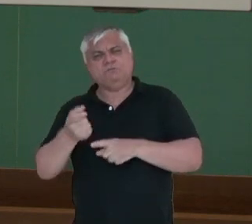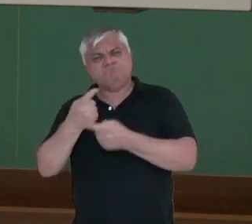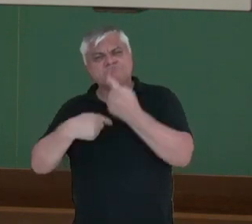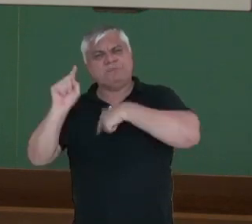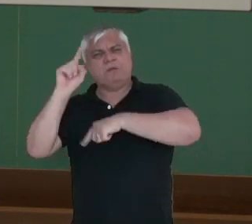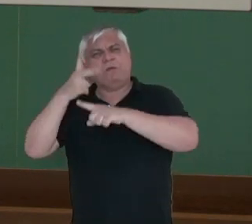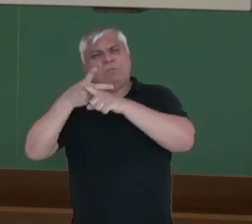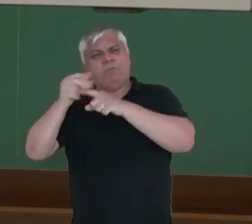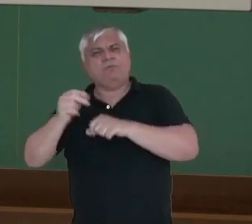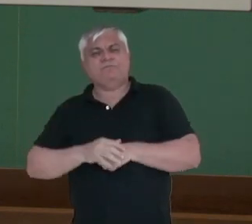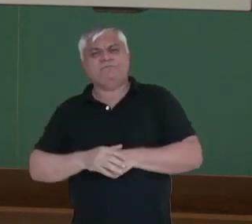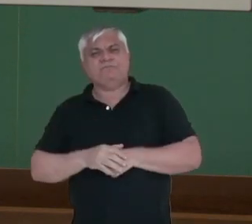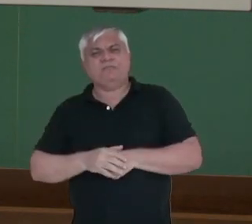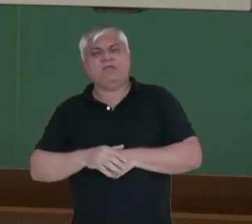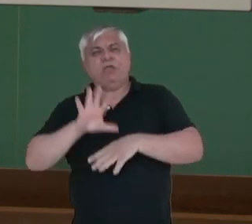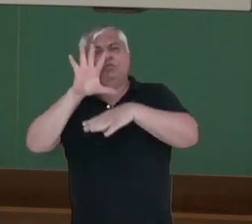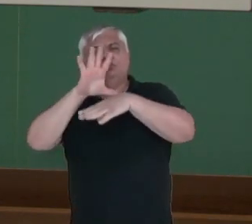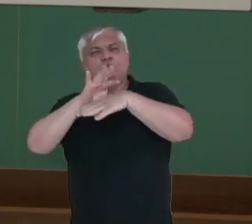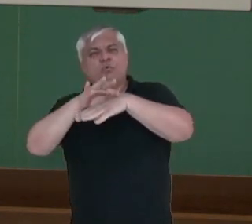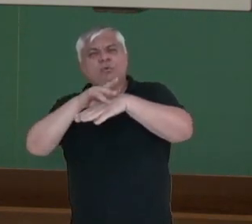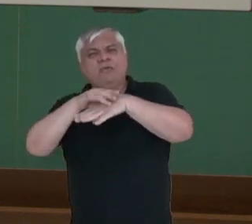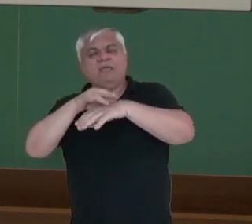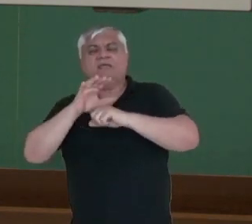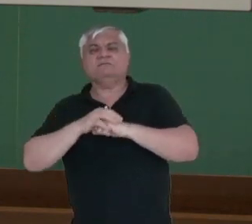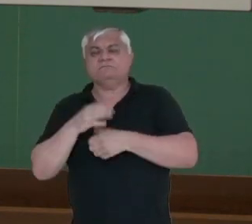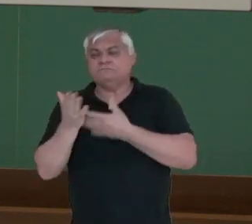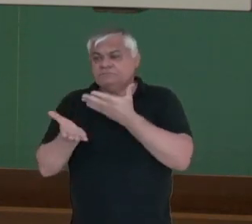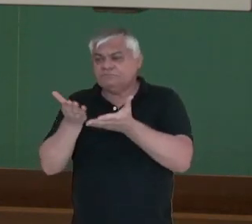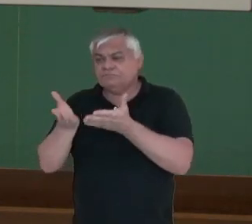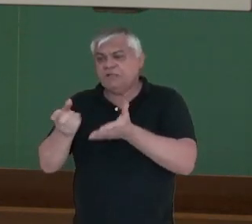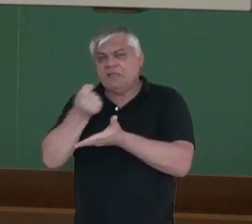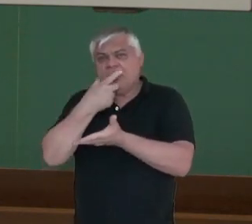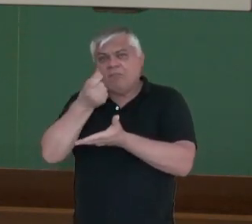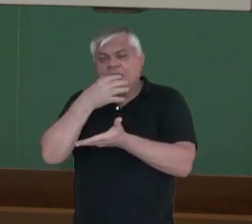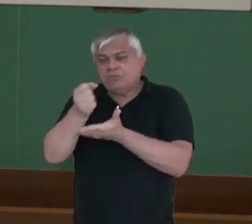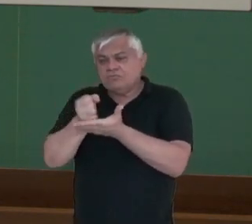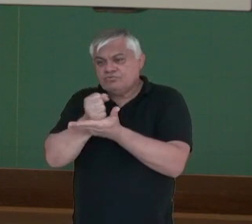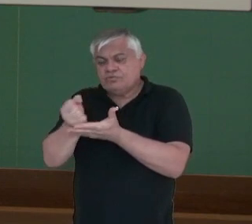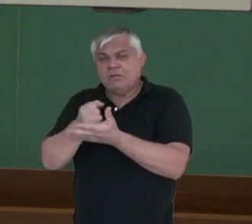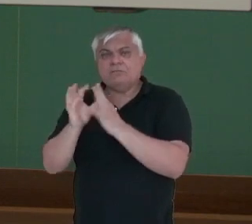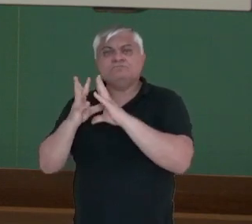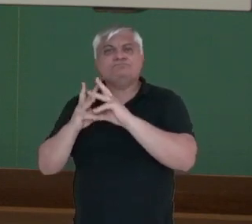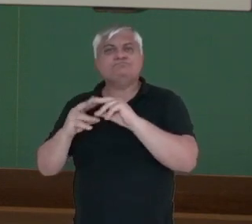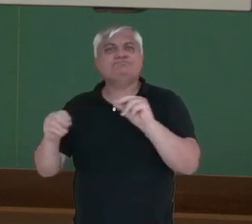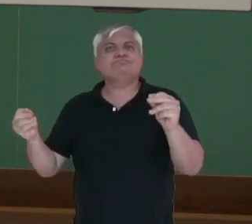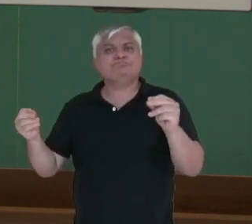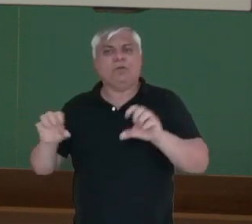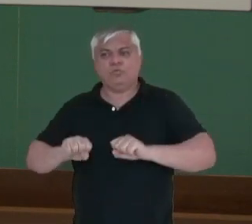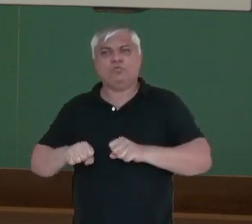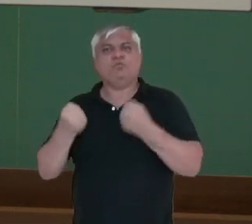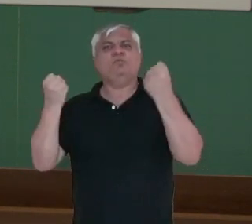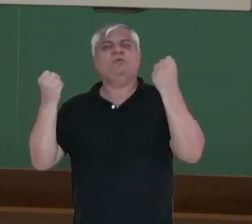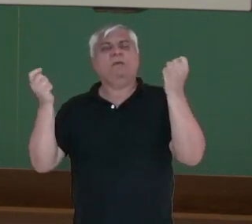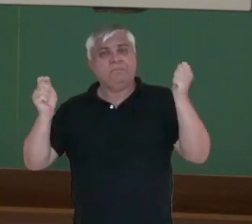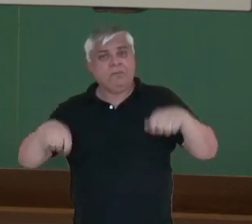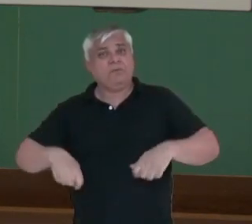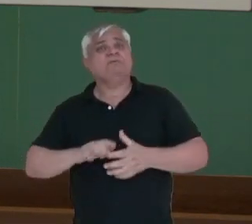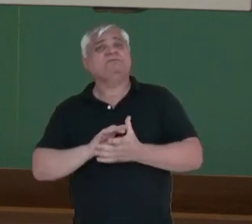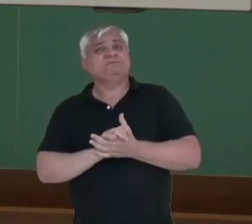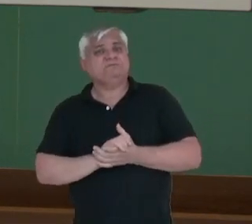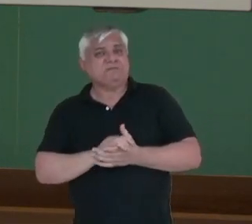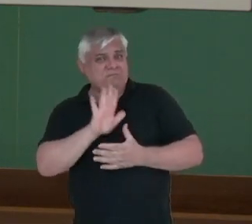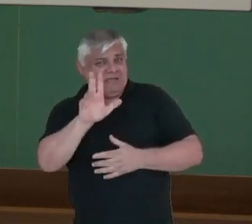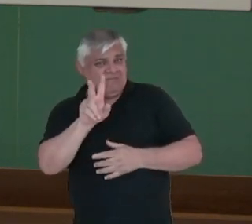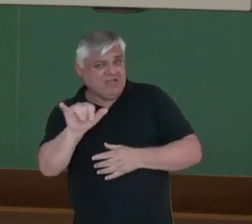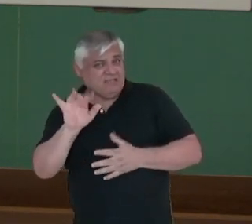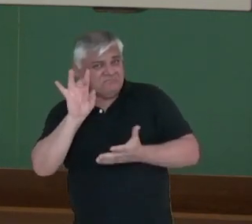espero lá tomar fazer um tratamento e aquilo vai funcionar, estabelecendo relações de causa e efeito, né? Mas será que